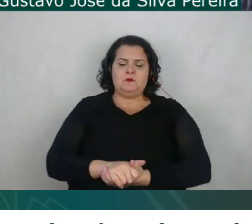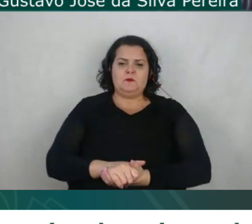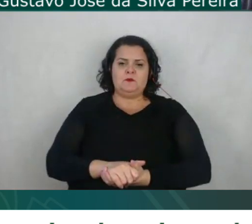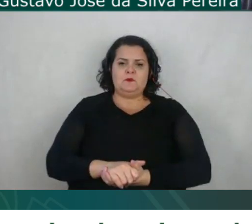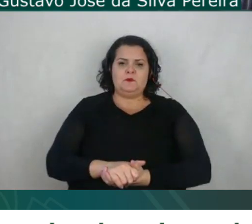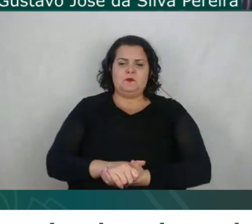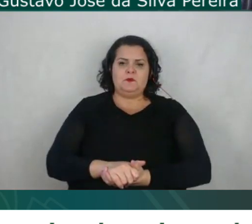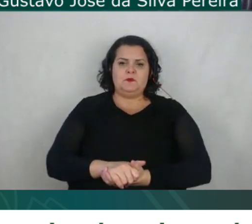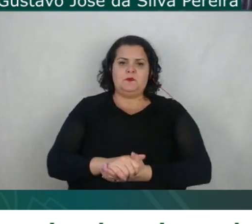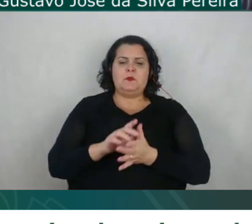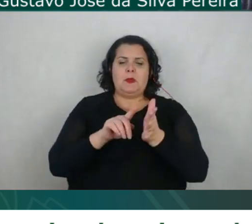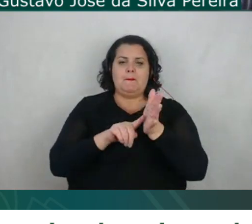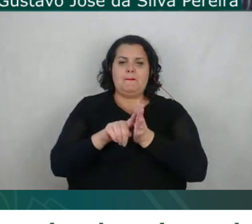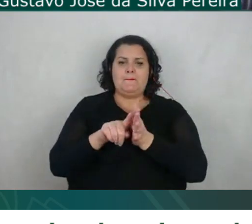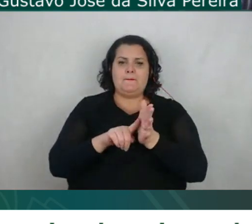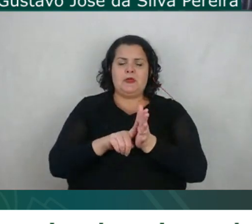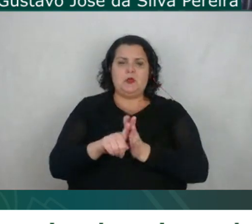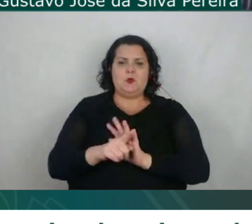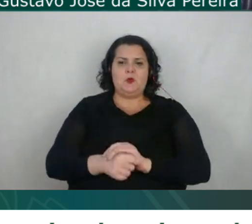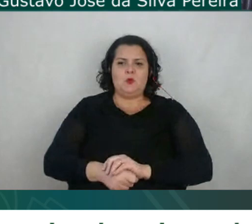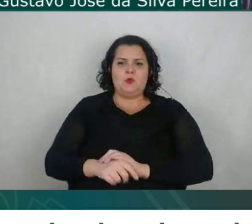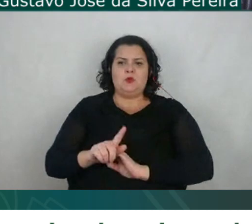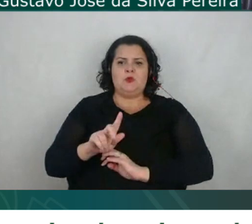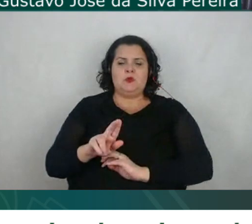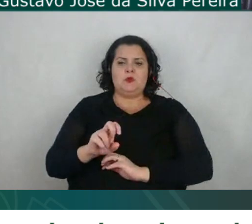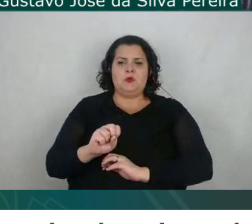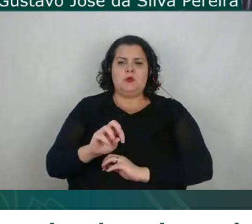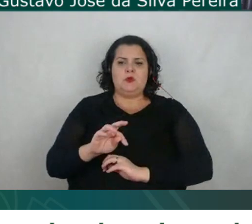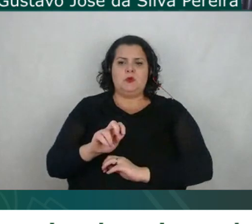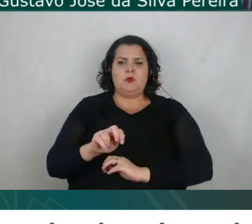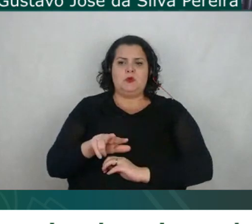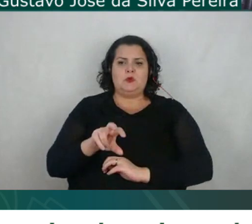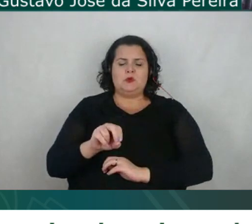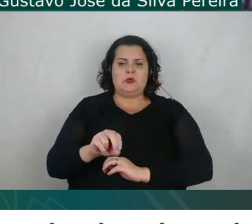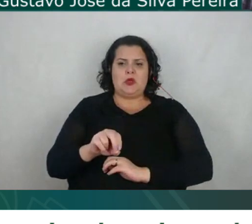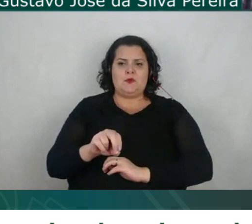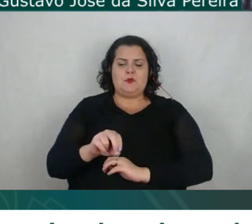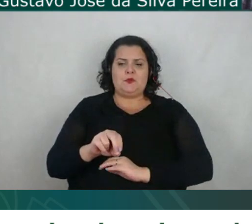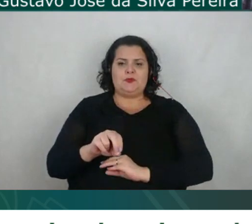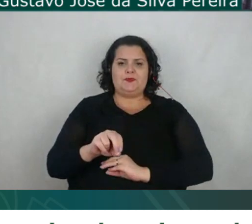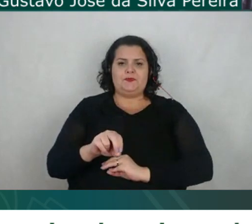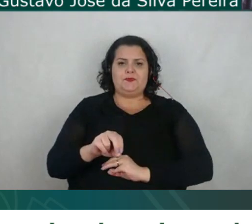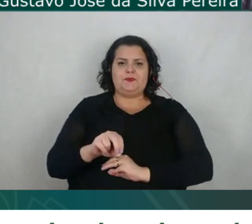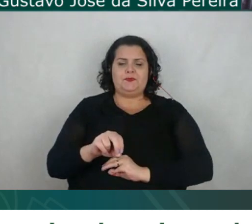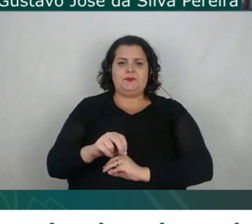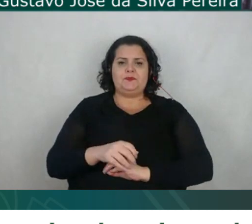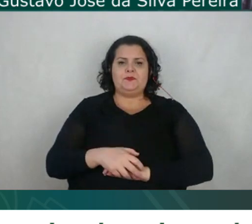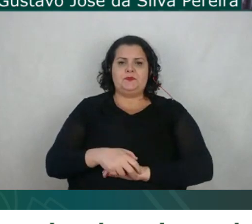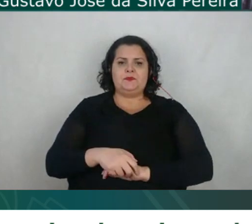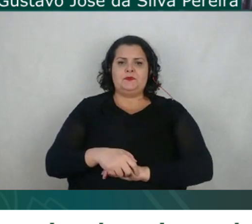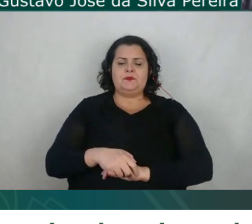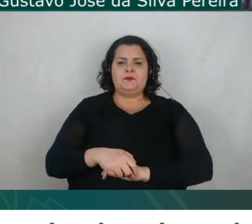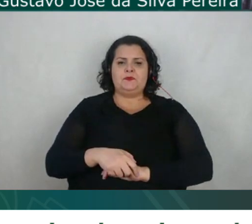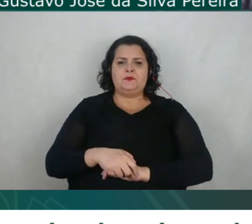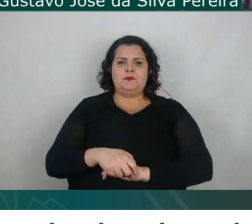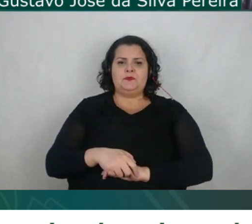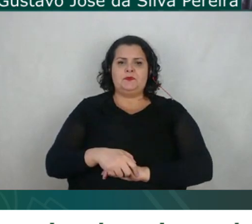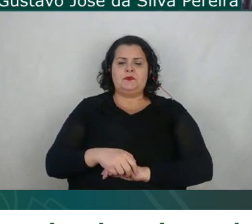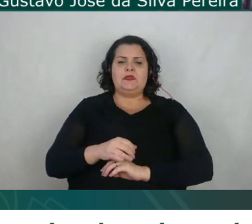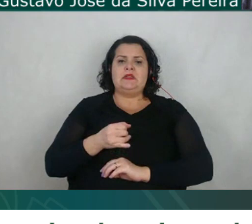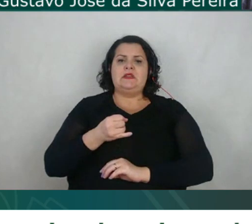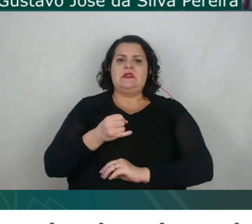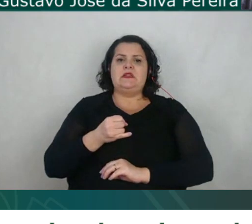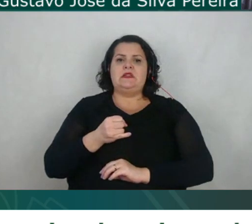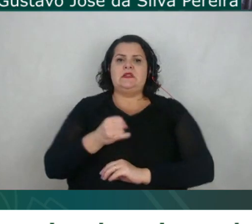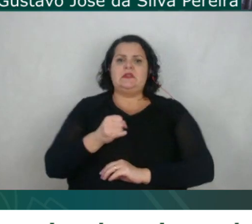E agora uma pergunta para o Gustavo. Perguntam se inibidores de citocinas inflamatórias